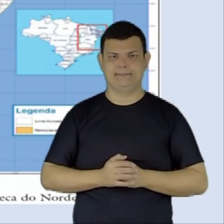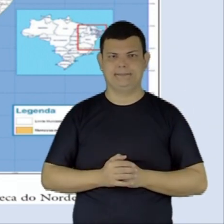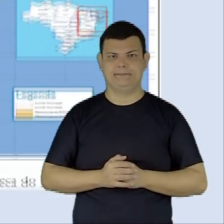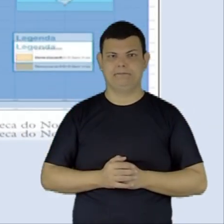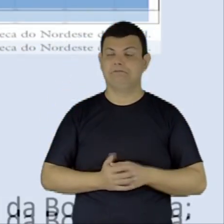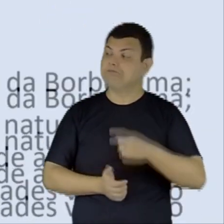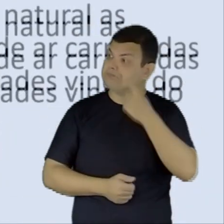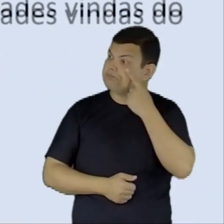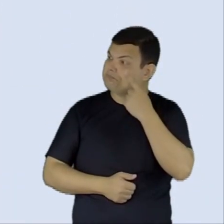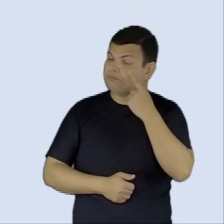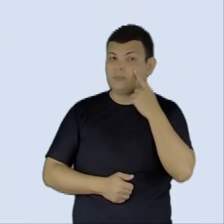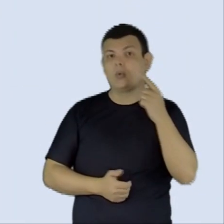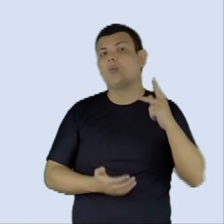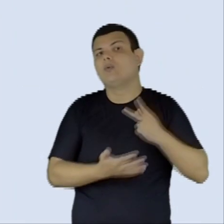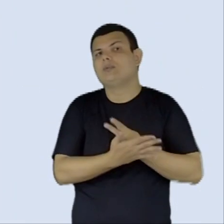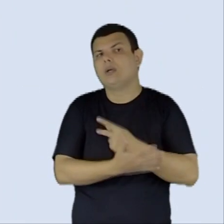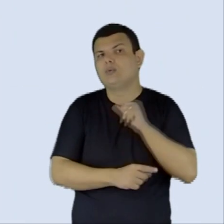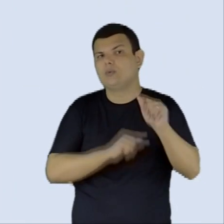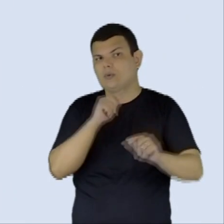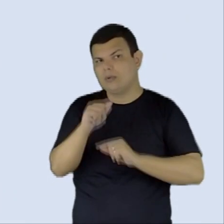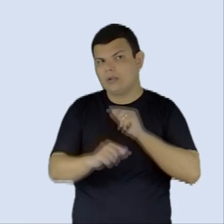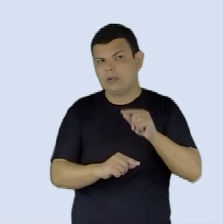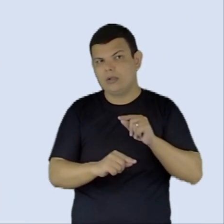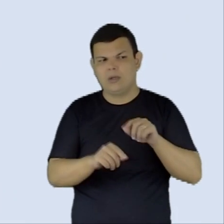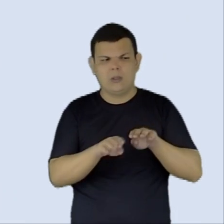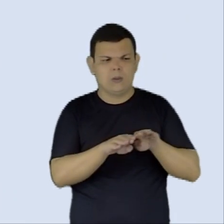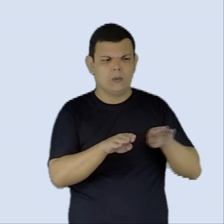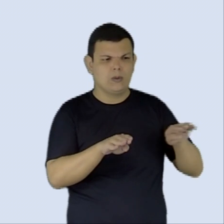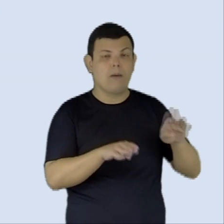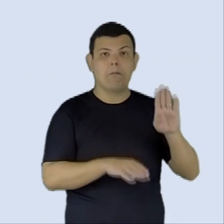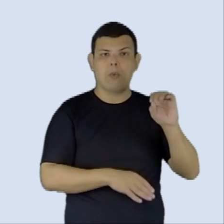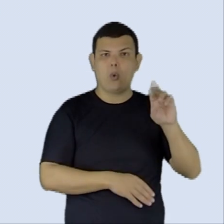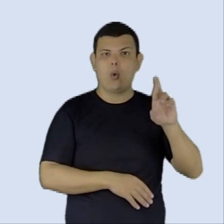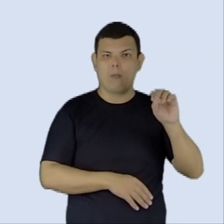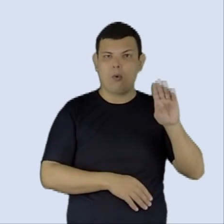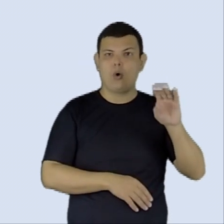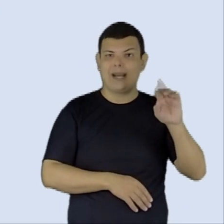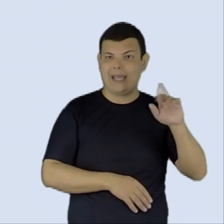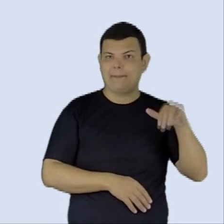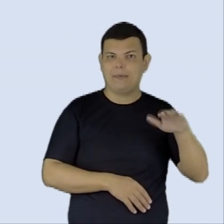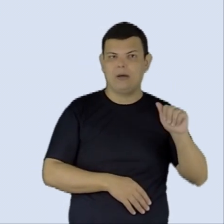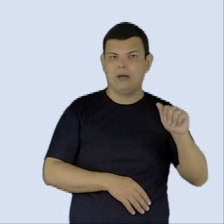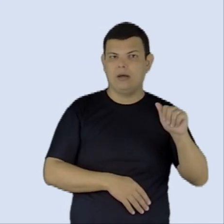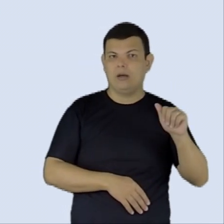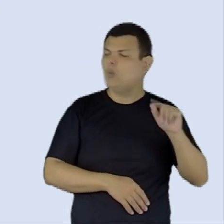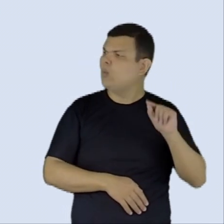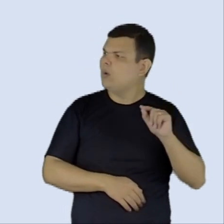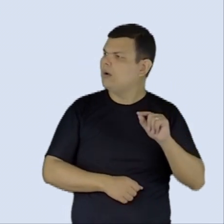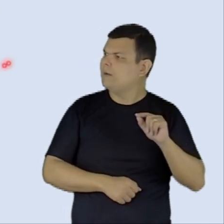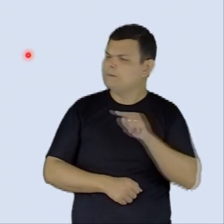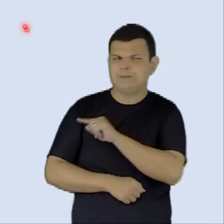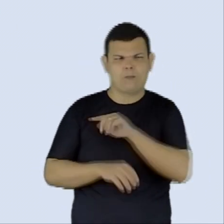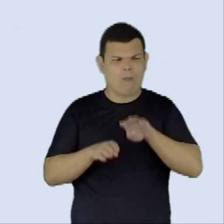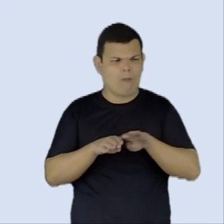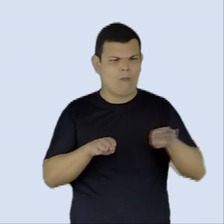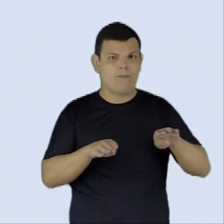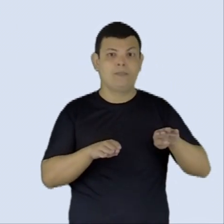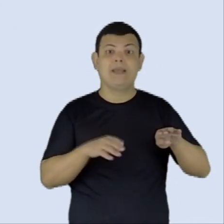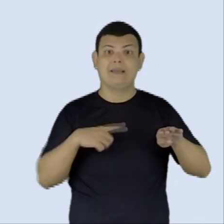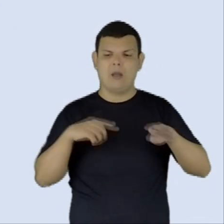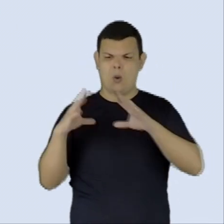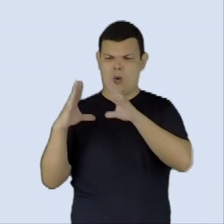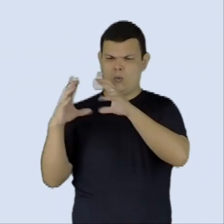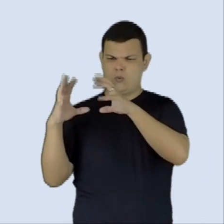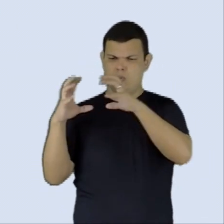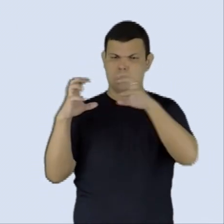observar aqui o que acontece lá no Planalto de Borborema. Olha só, o Planalto de Borborema, a massa de ar que